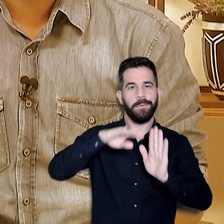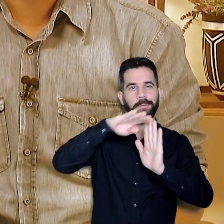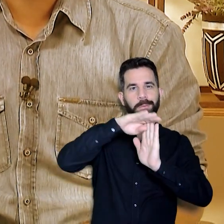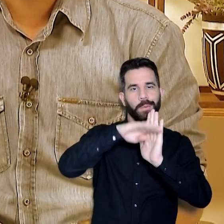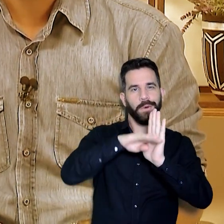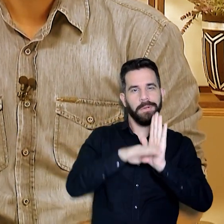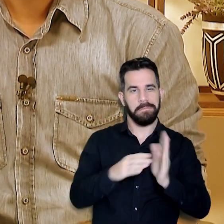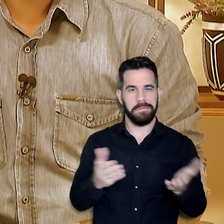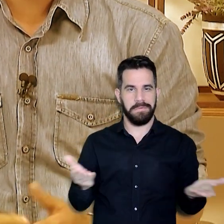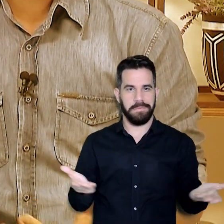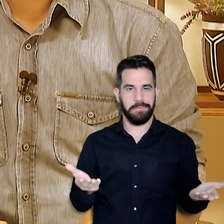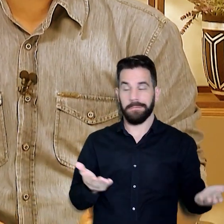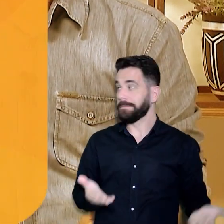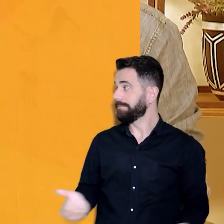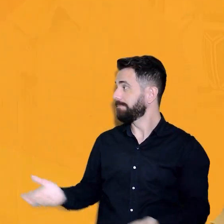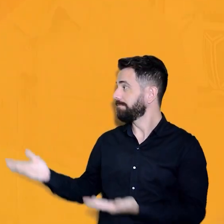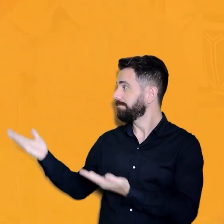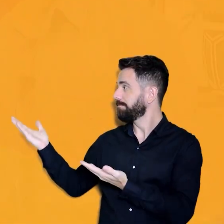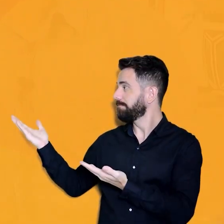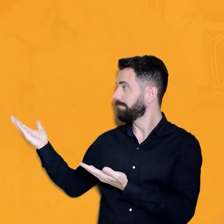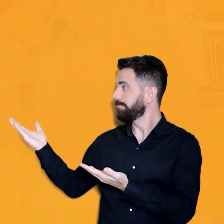A seguir,